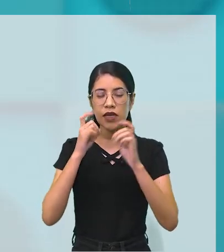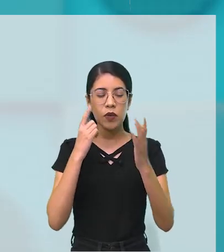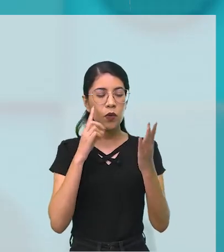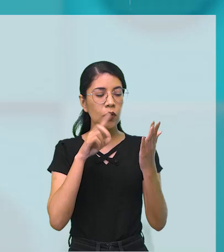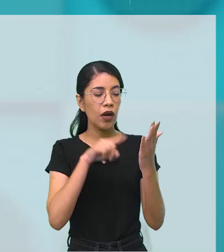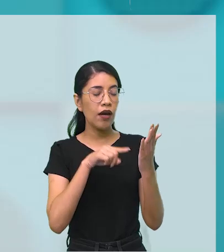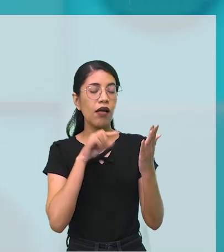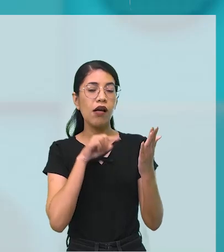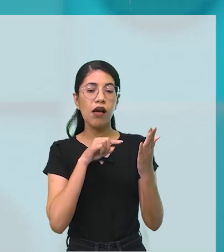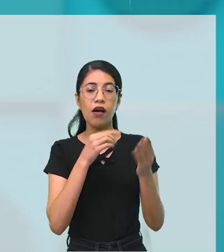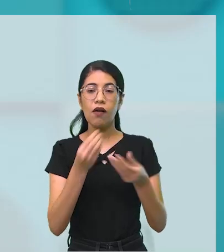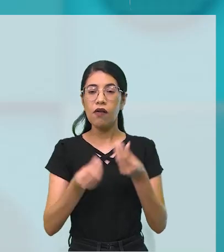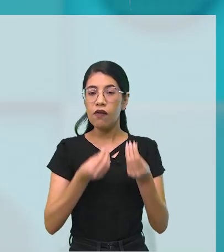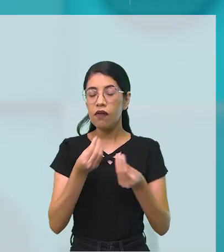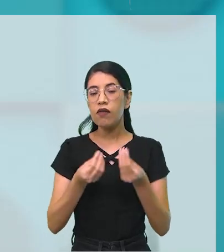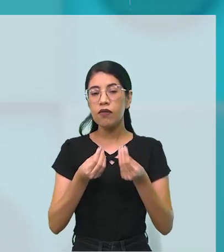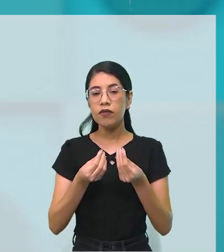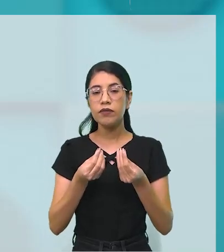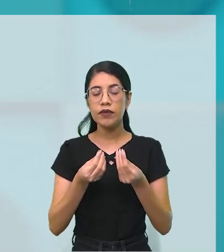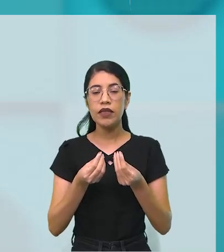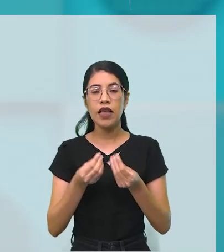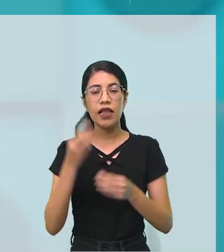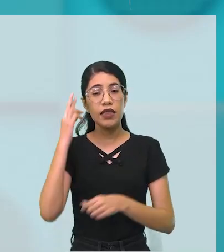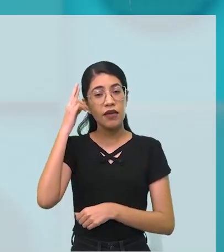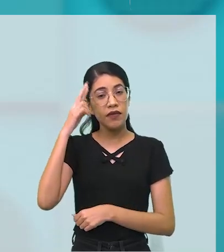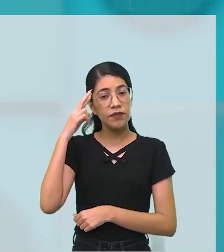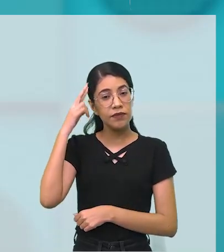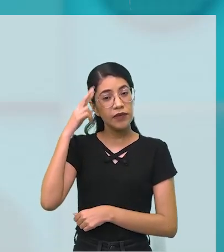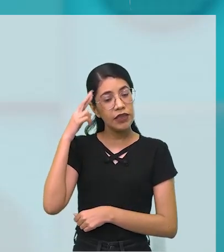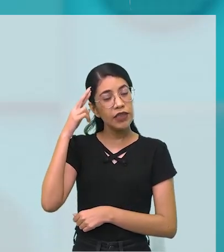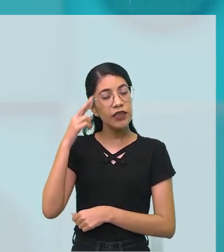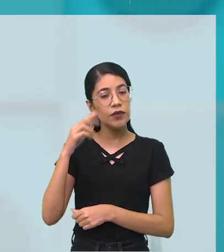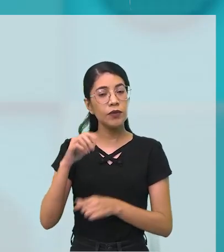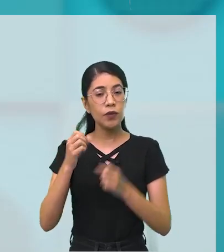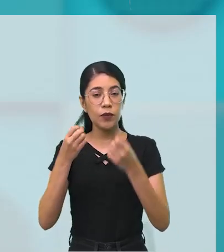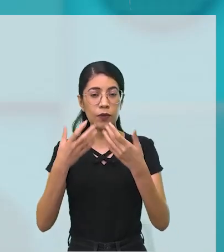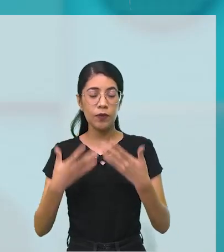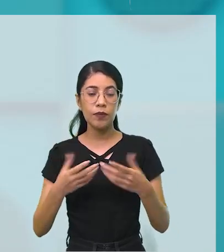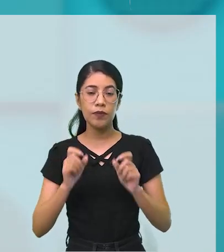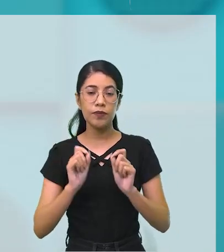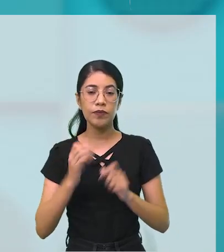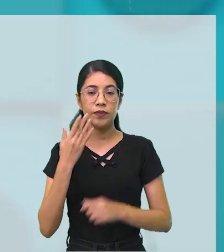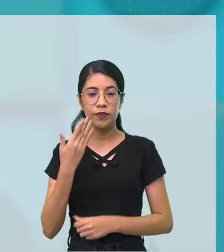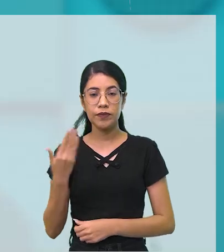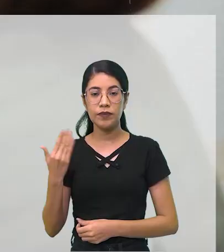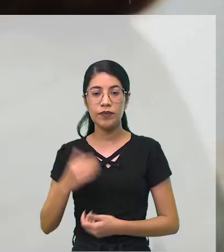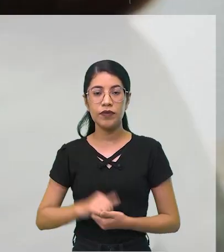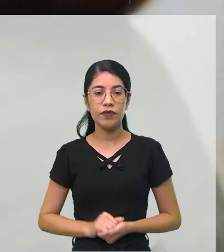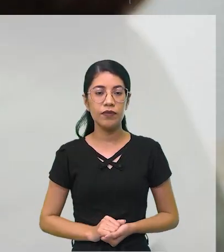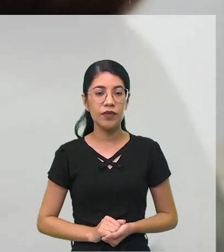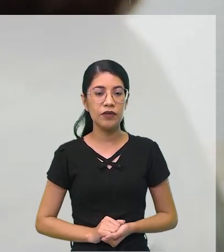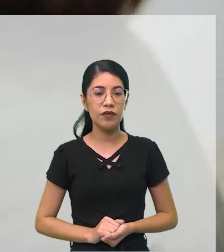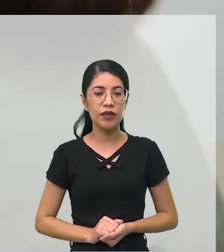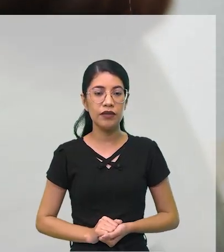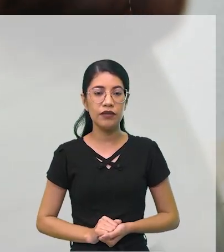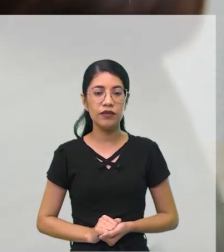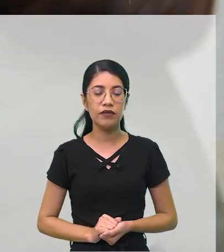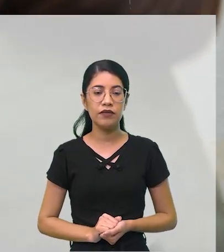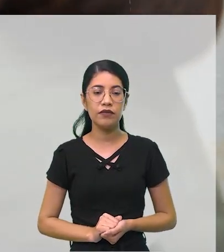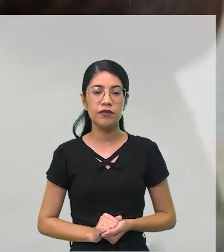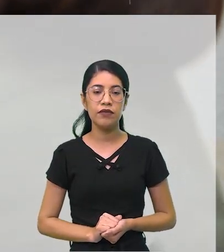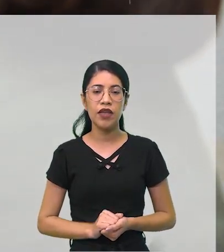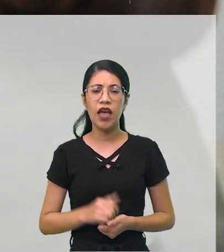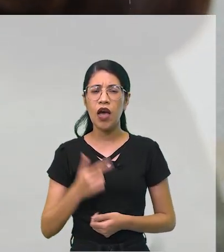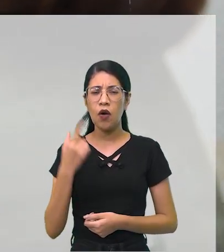espelho, porque ela está se olhando no espelho, fazendo essa reflexão sobre ela. Então, atenção. Eu não tinha